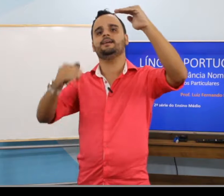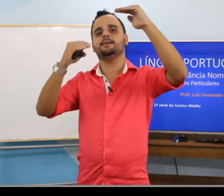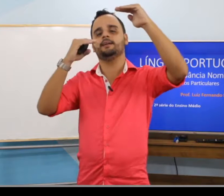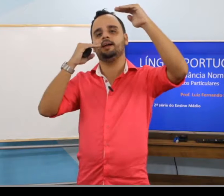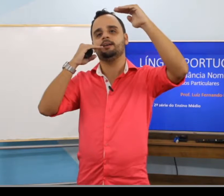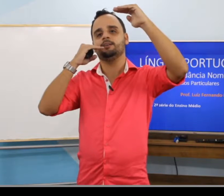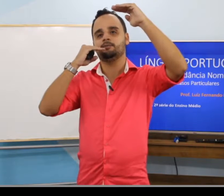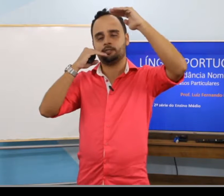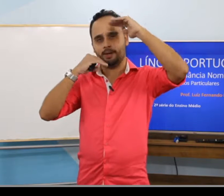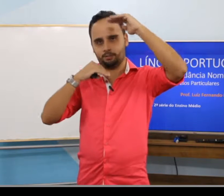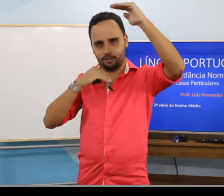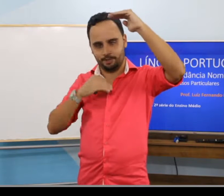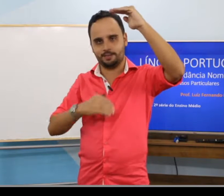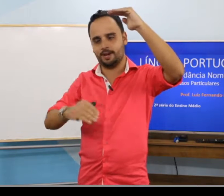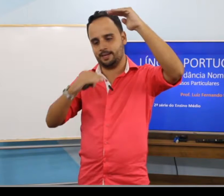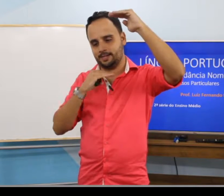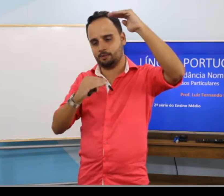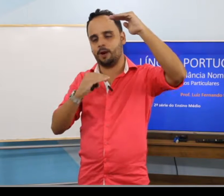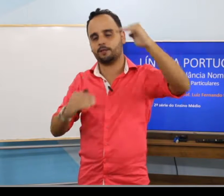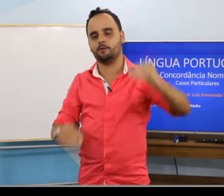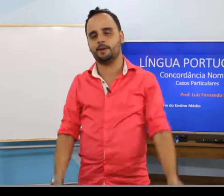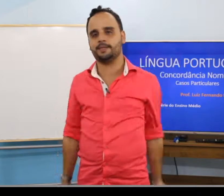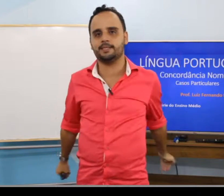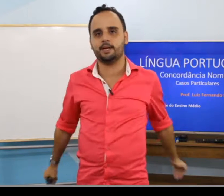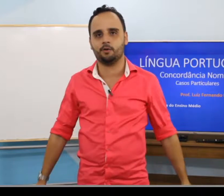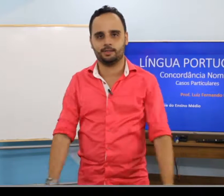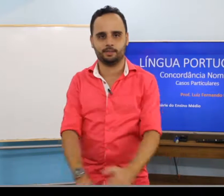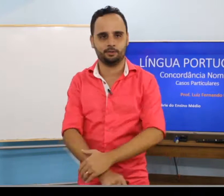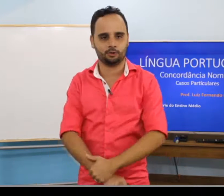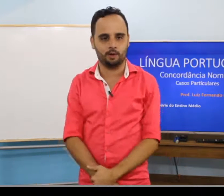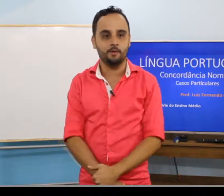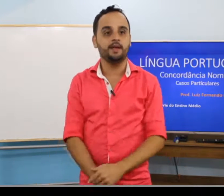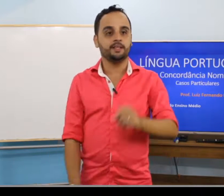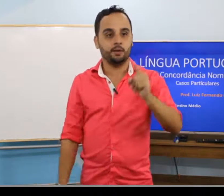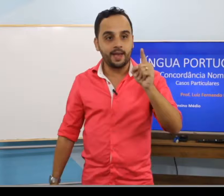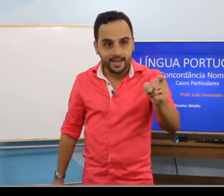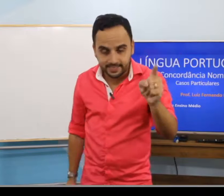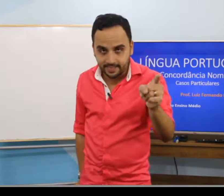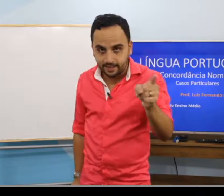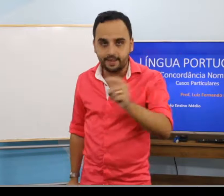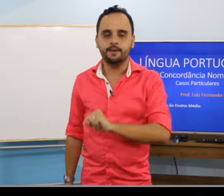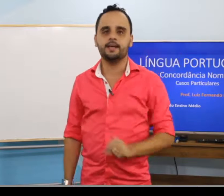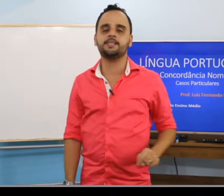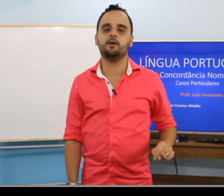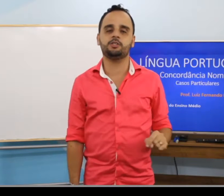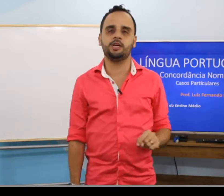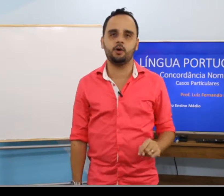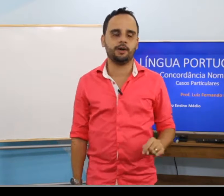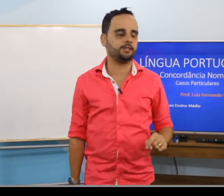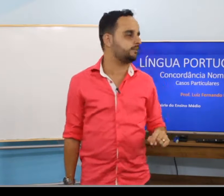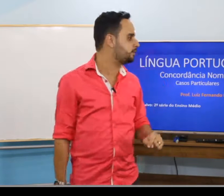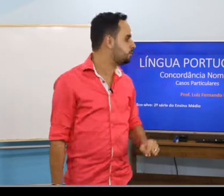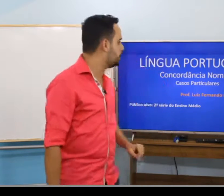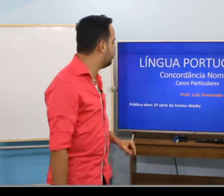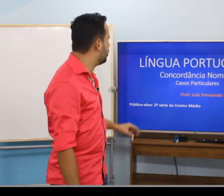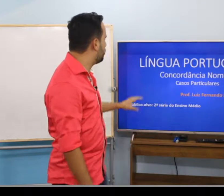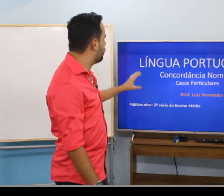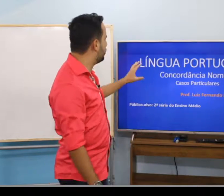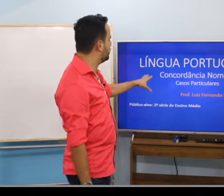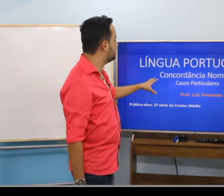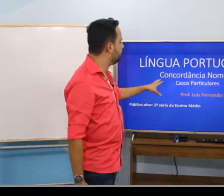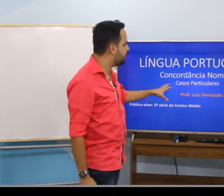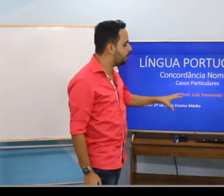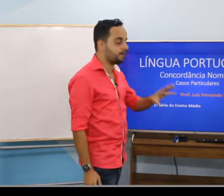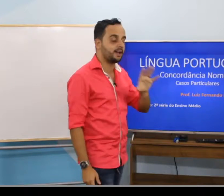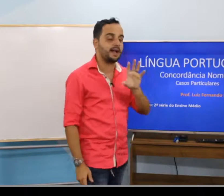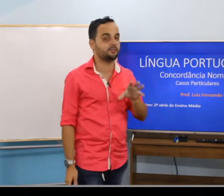da gramática né dos aspectos gramaticais e a quarta competência da coesão textual então essa aí essa aula de agora que a gente vai assistir